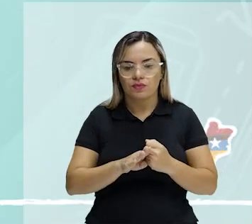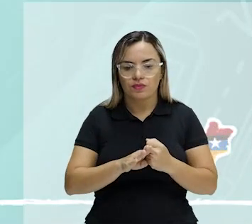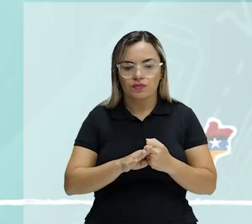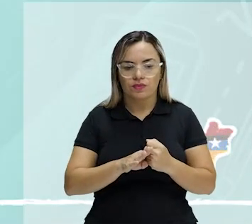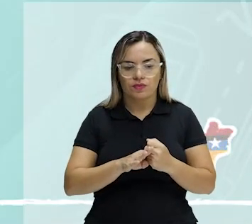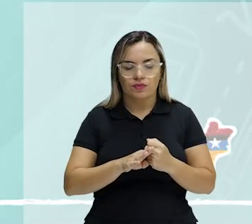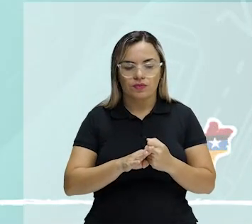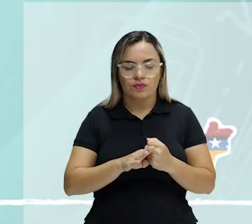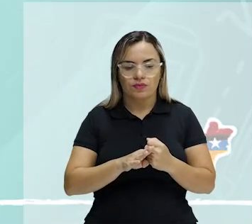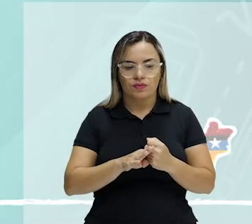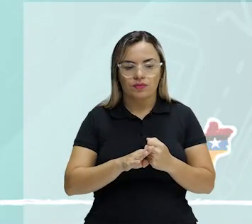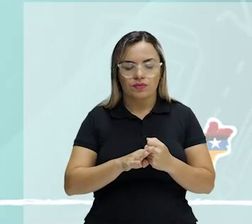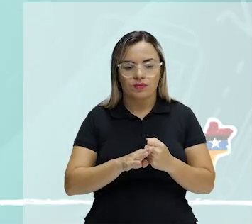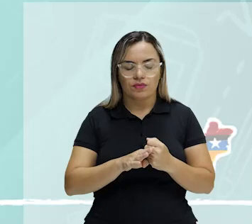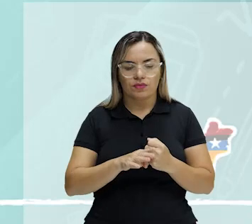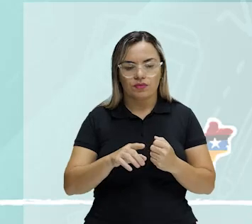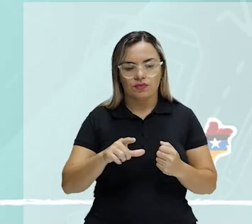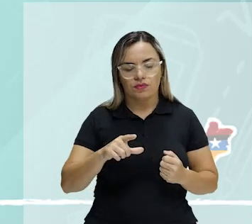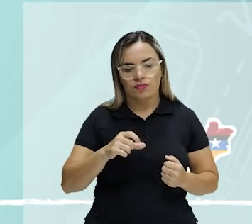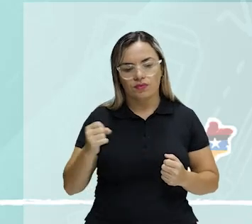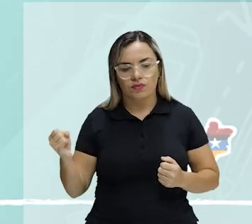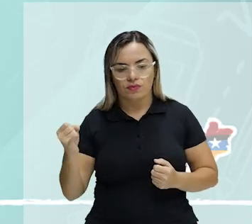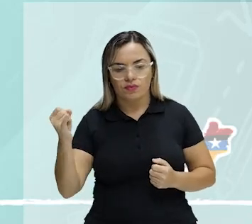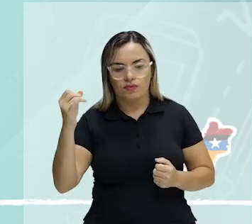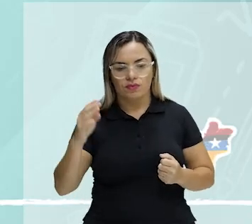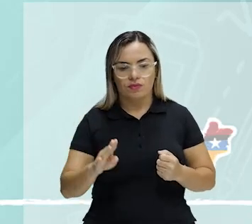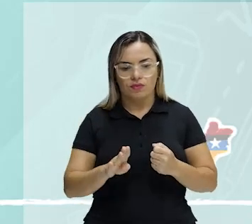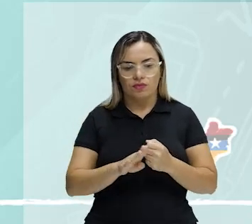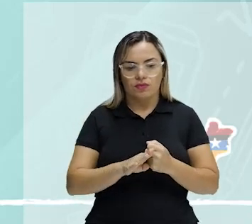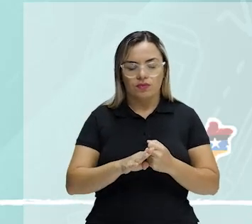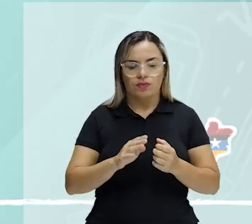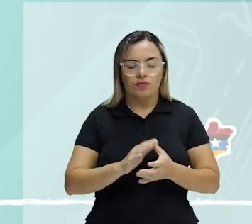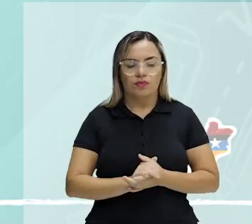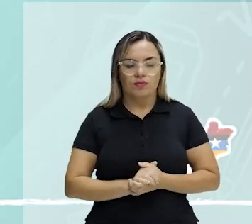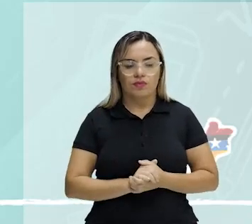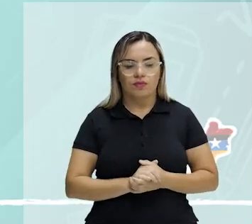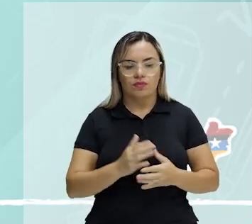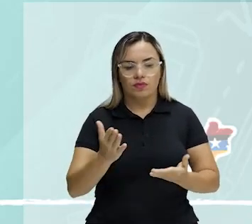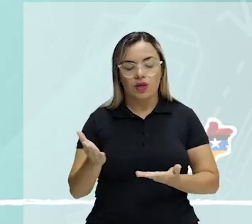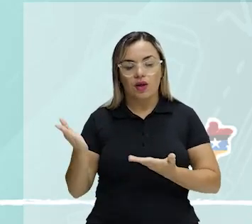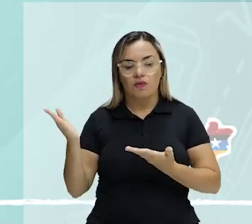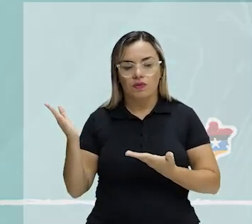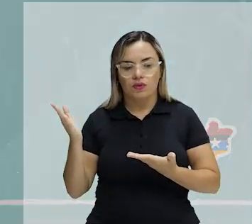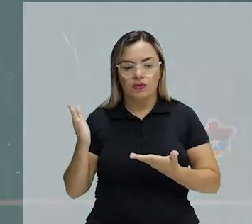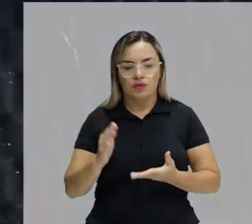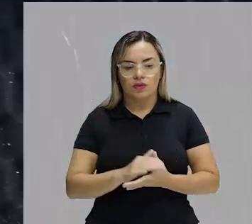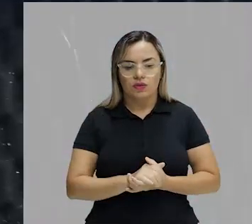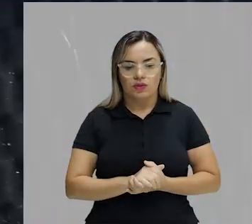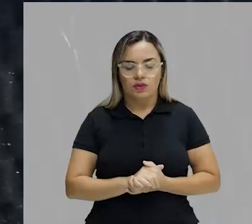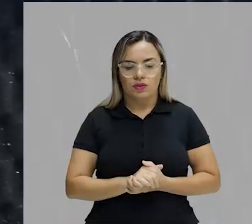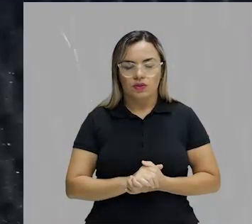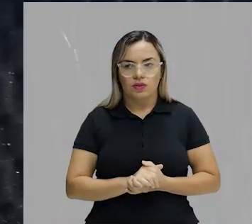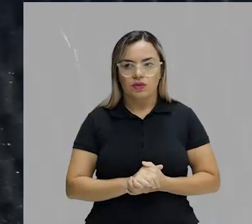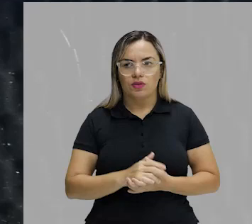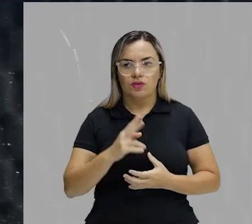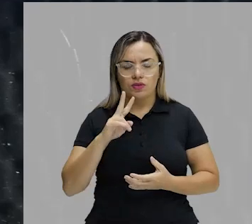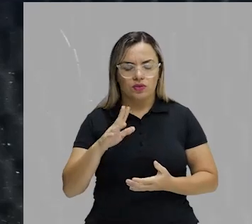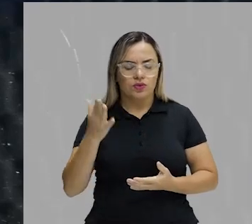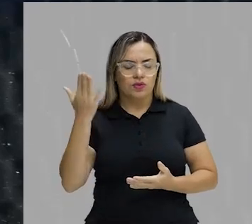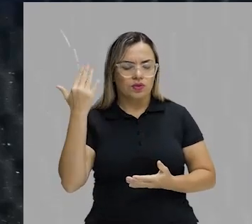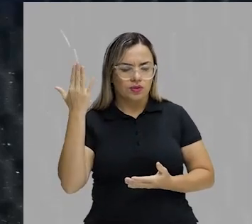sujeito. Aqui, ó. Funções sintáticas do sujeito vêm como oração. Nós já vimos isso em